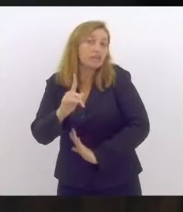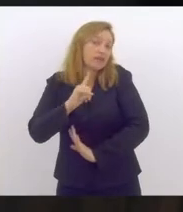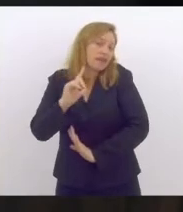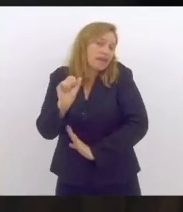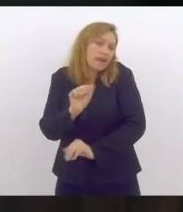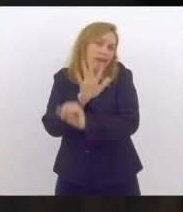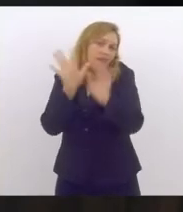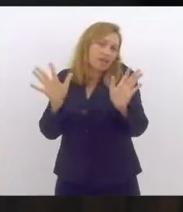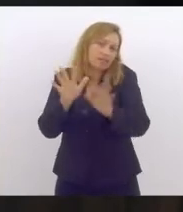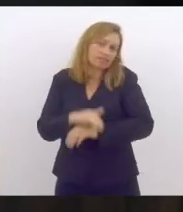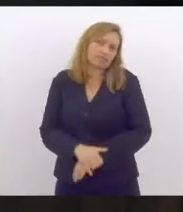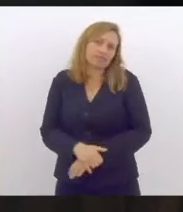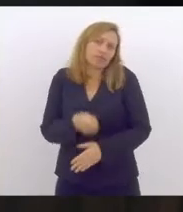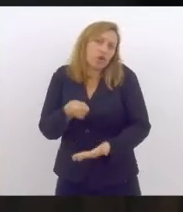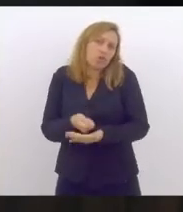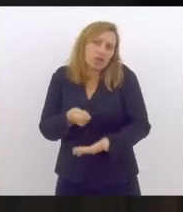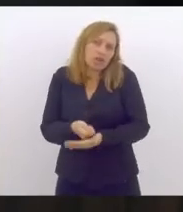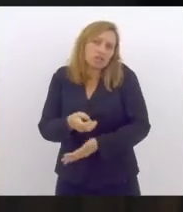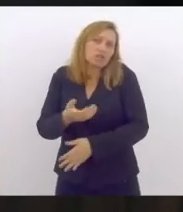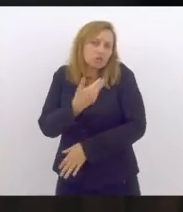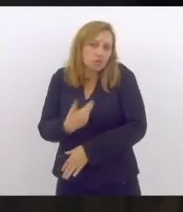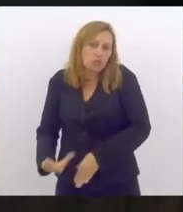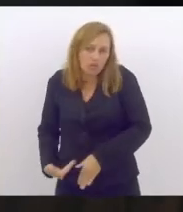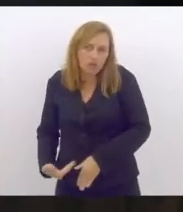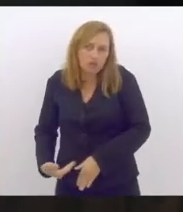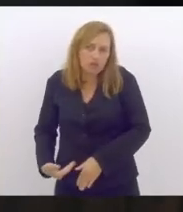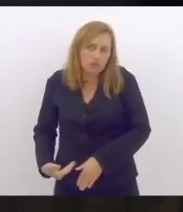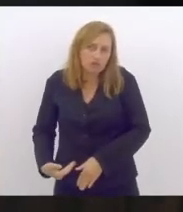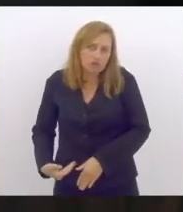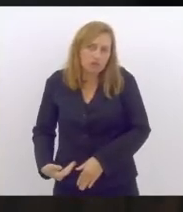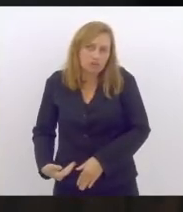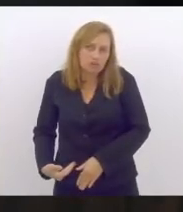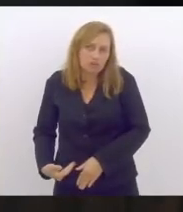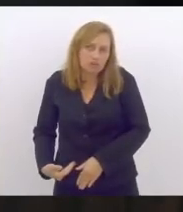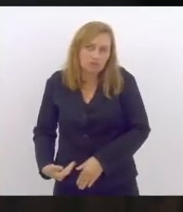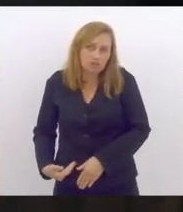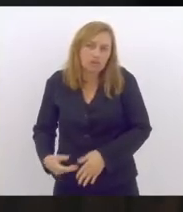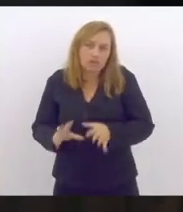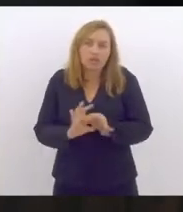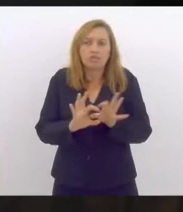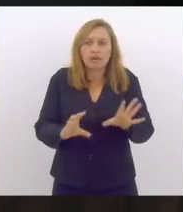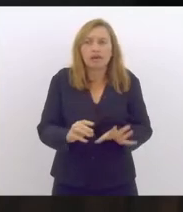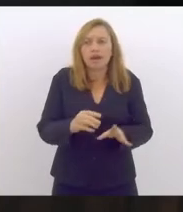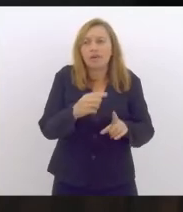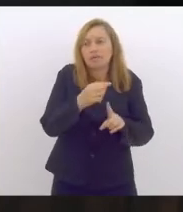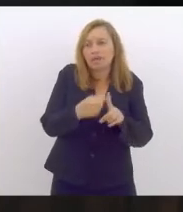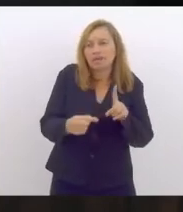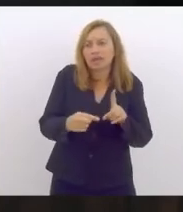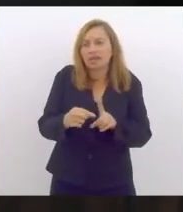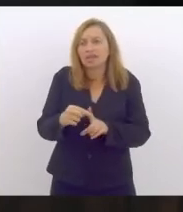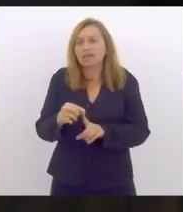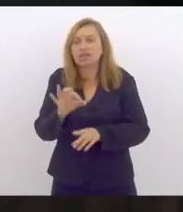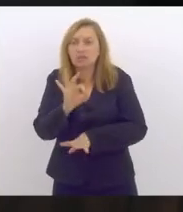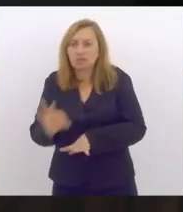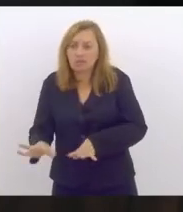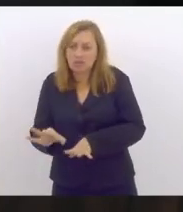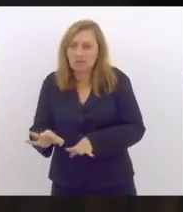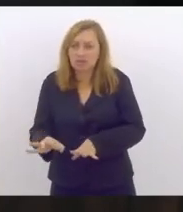clara. É a obrigação do governo a abrir mão de 0,5% no mínimo do